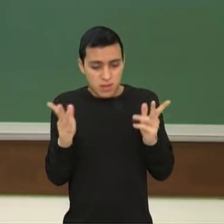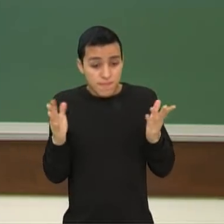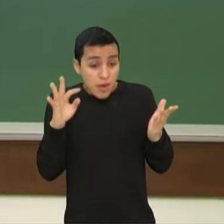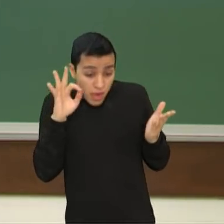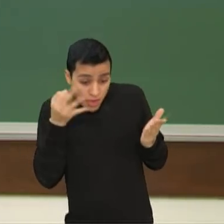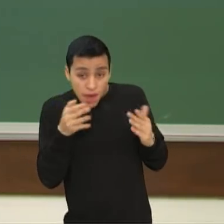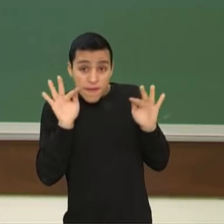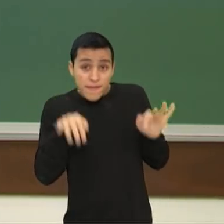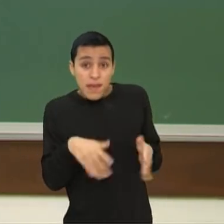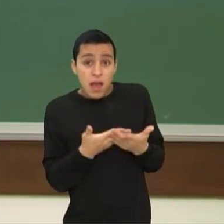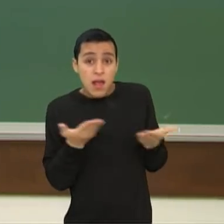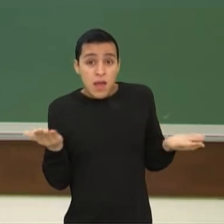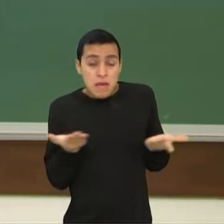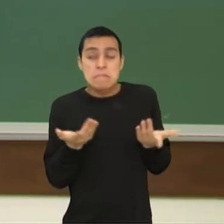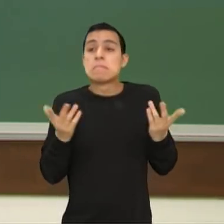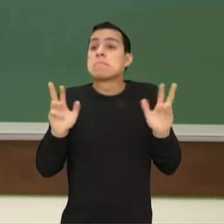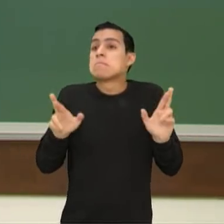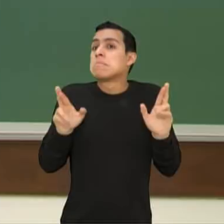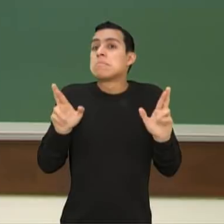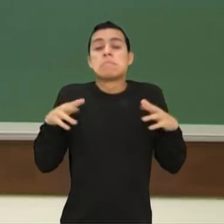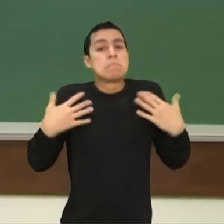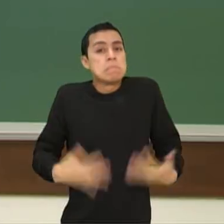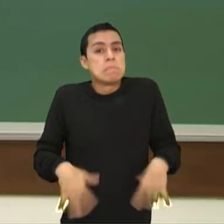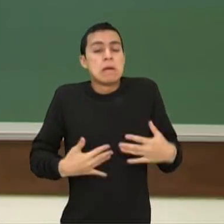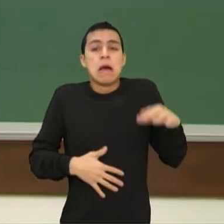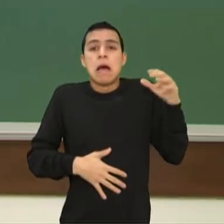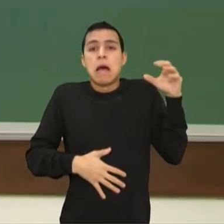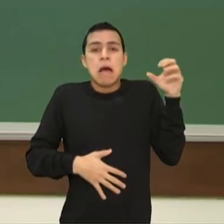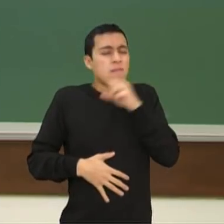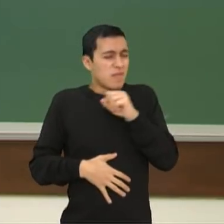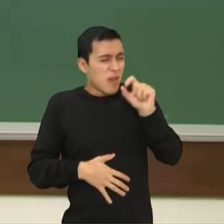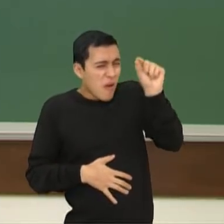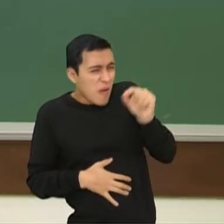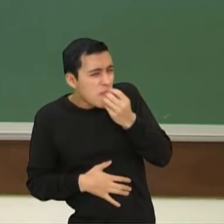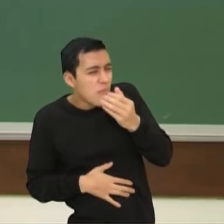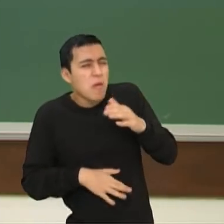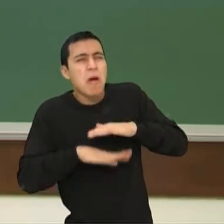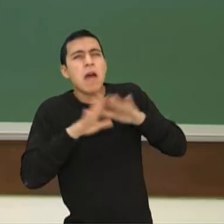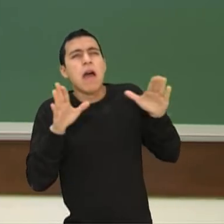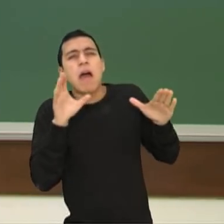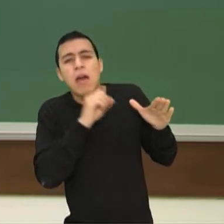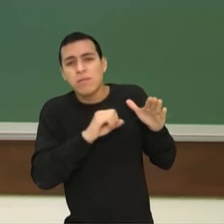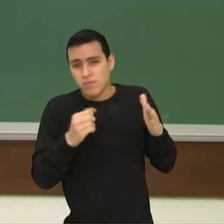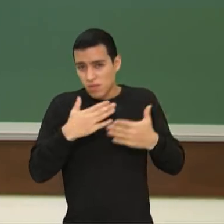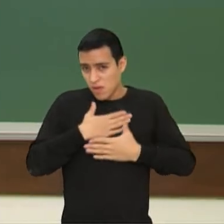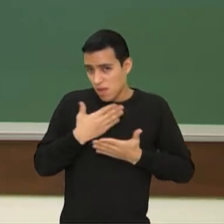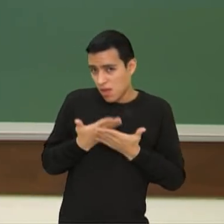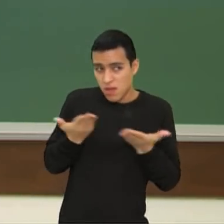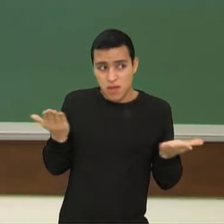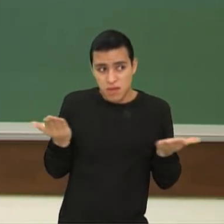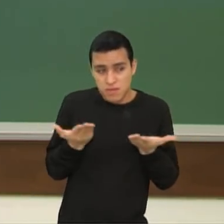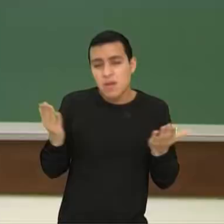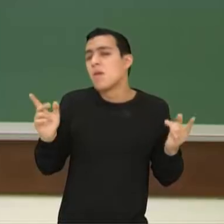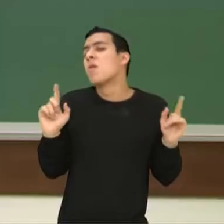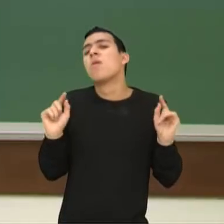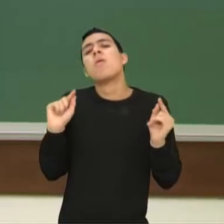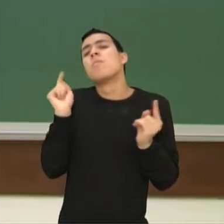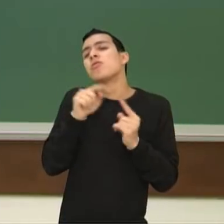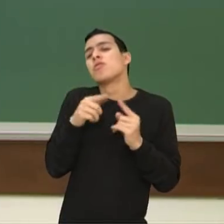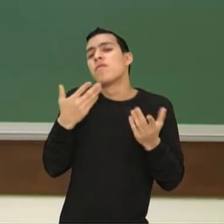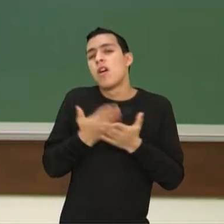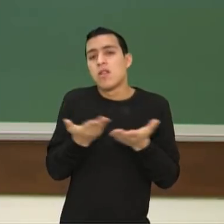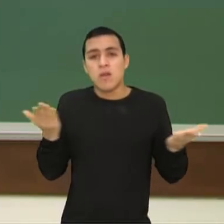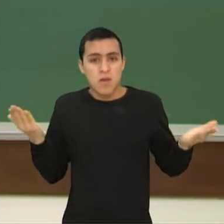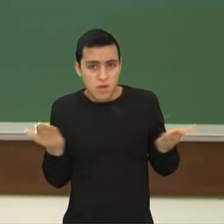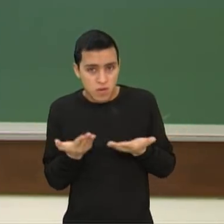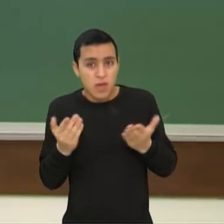que já acabou a nossa aula de hoje? Passa rápido, tudo que é bom passa rápido. Então, gostaram da aula de hoje? Então, qual foi a intenção da nossa